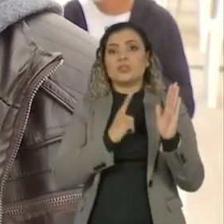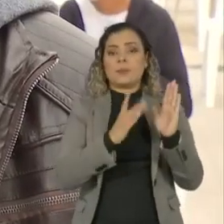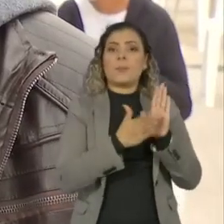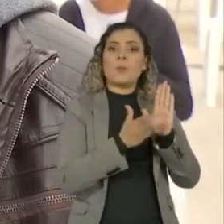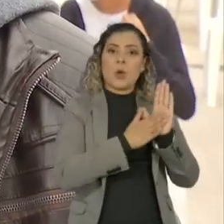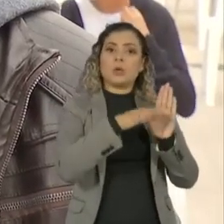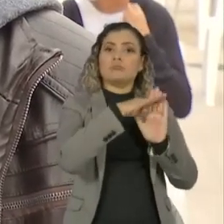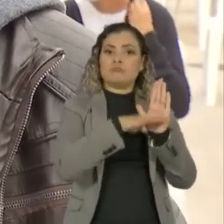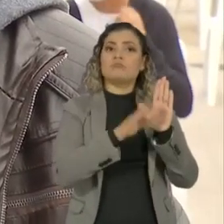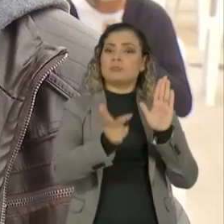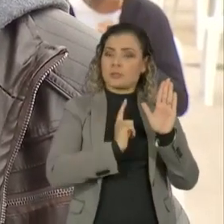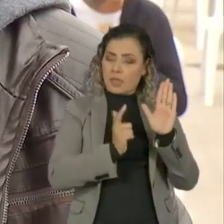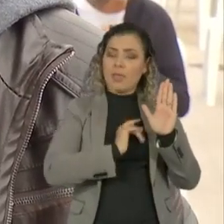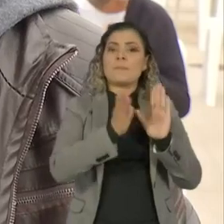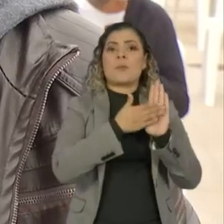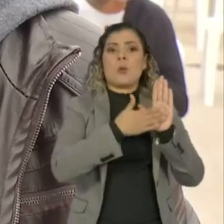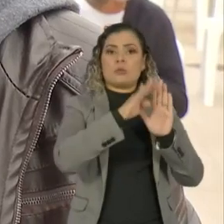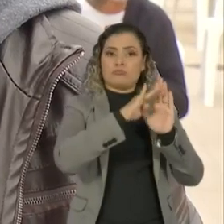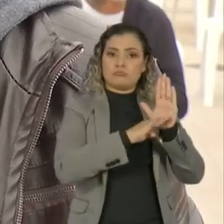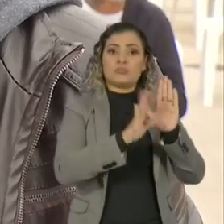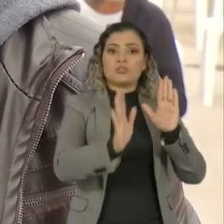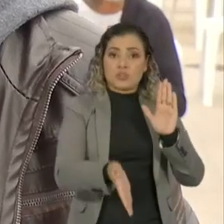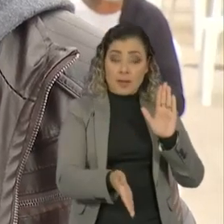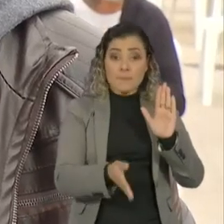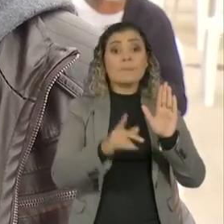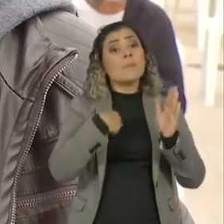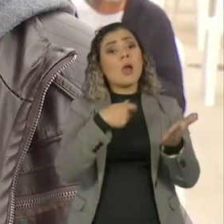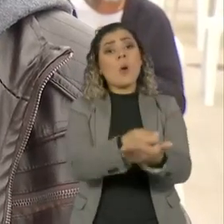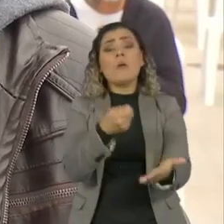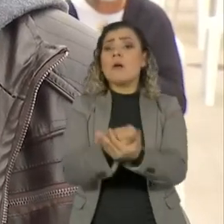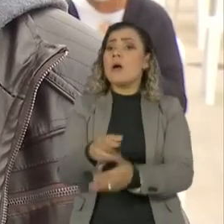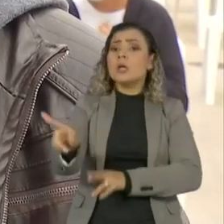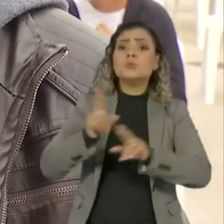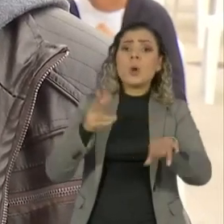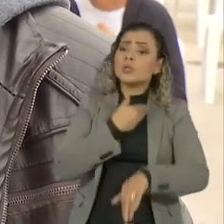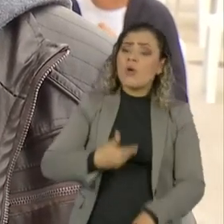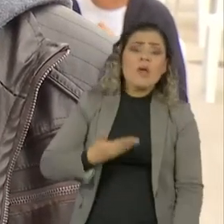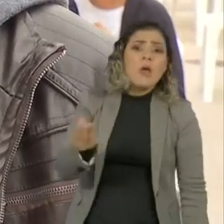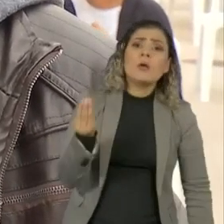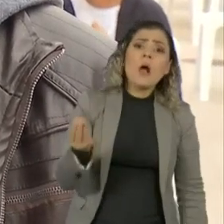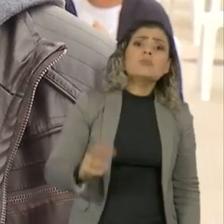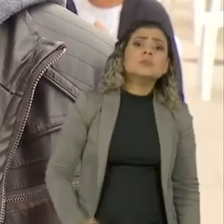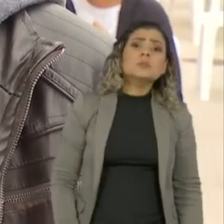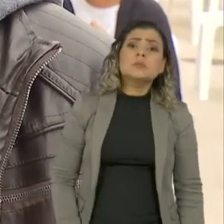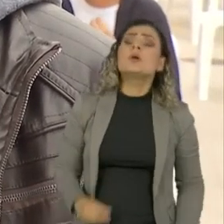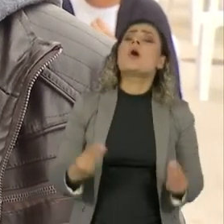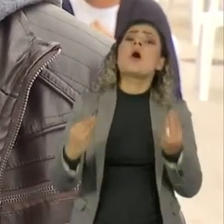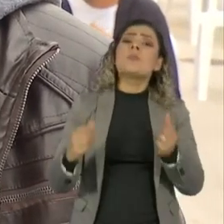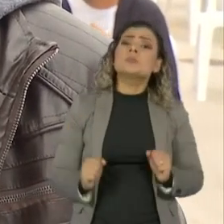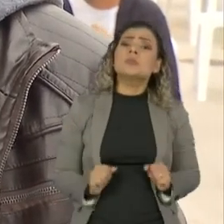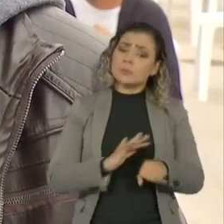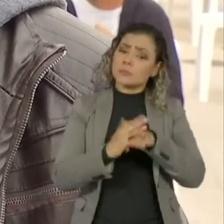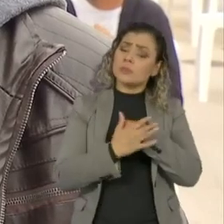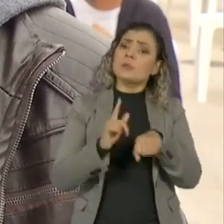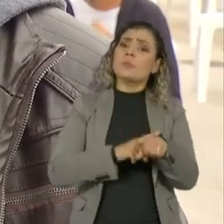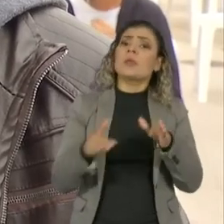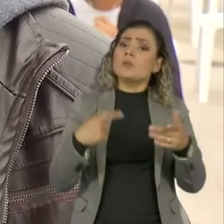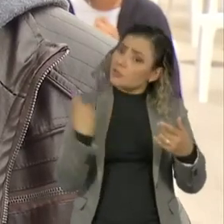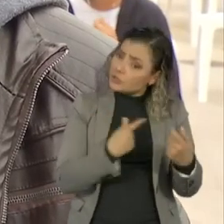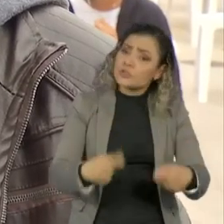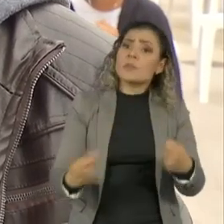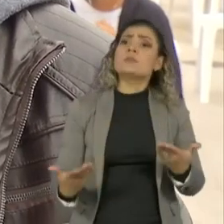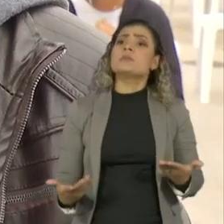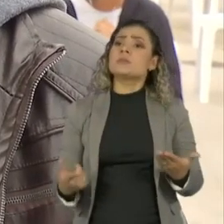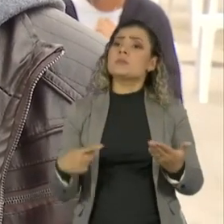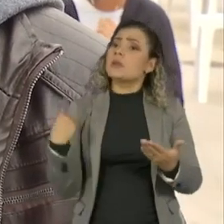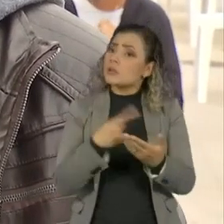eles, a gente já está levando propostas para cobrar uma resposta deles perante a essa pandemia, né? Porque a gente precisa. A